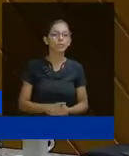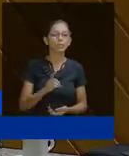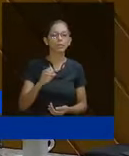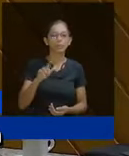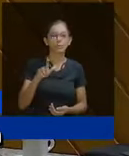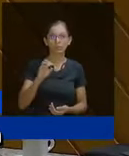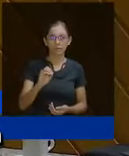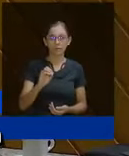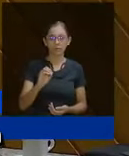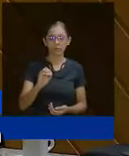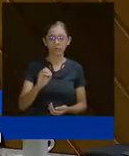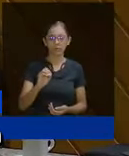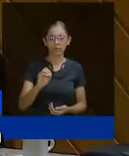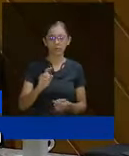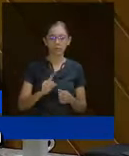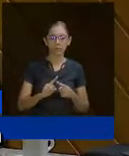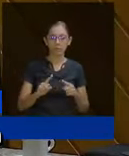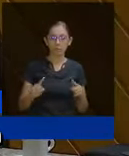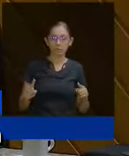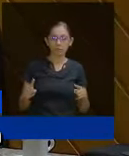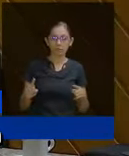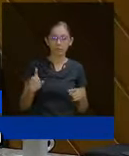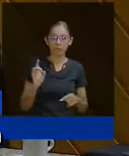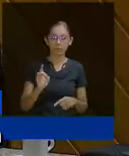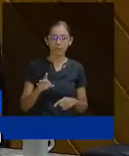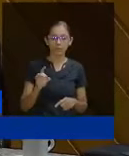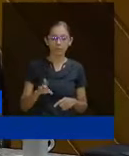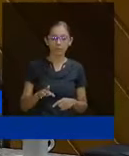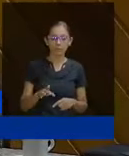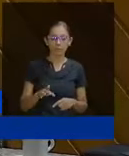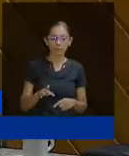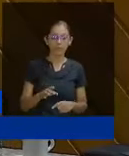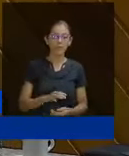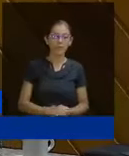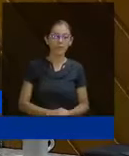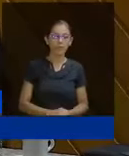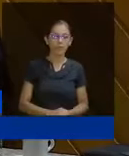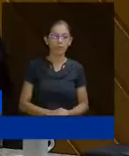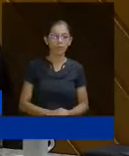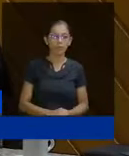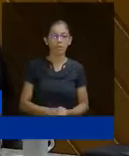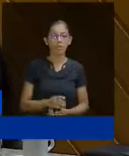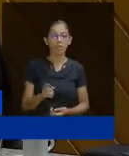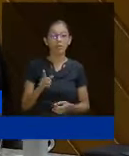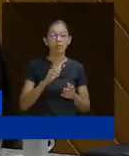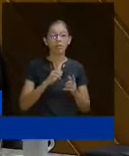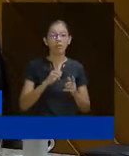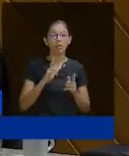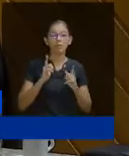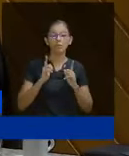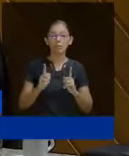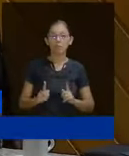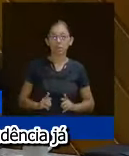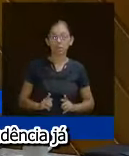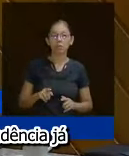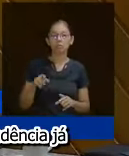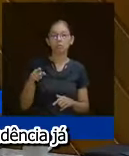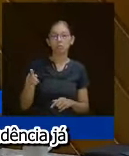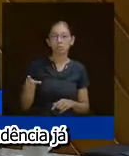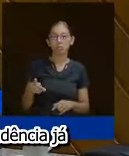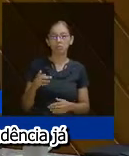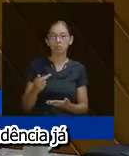dolo. E não só isso. Veja bem que a questão ligada à má administração, à má gestão, não